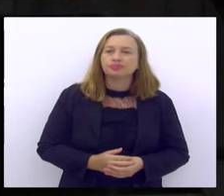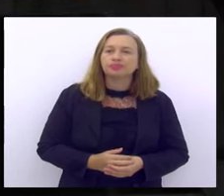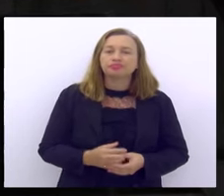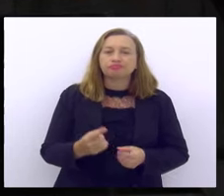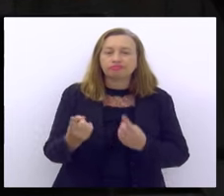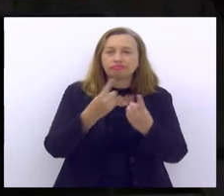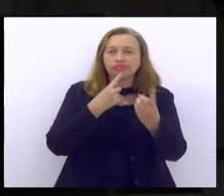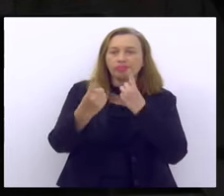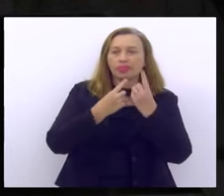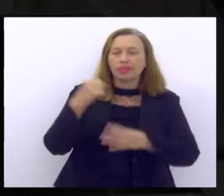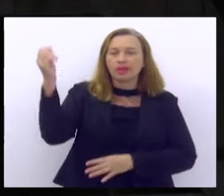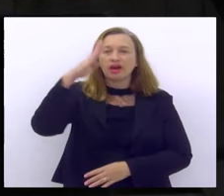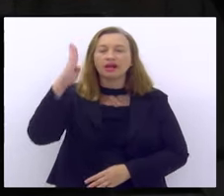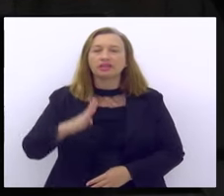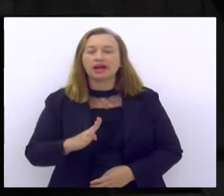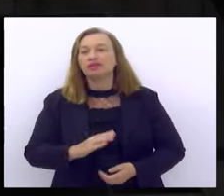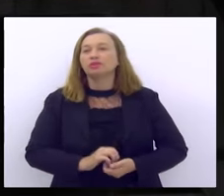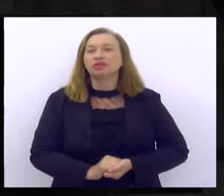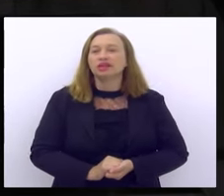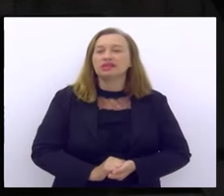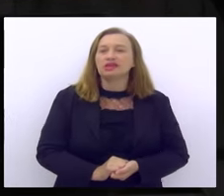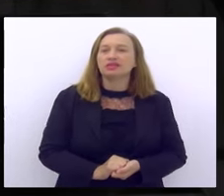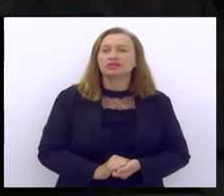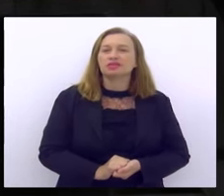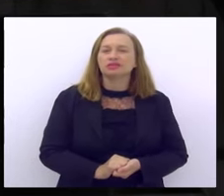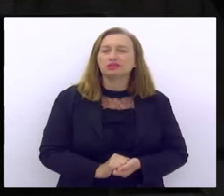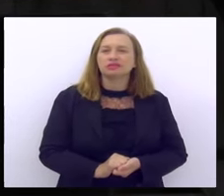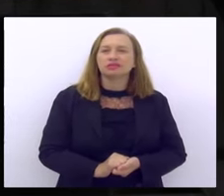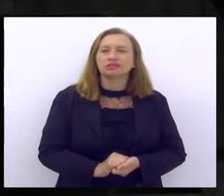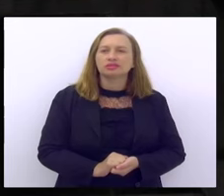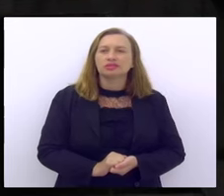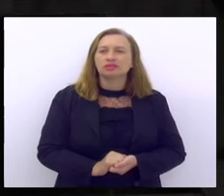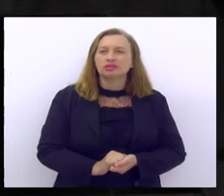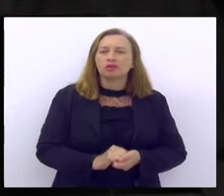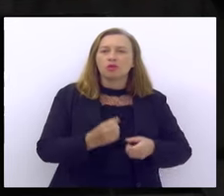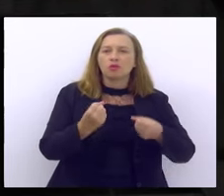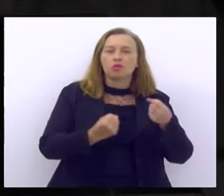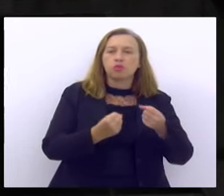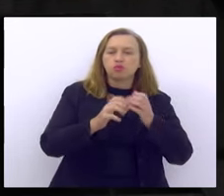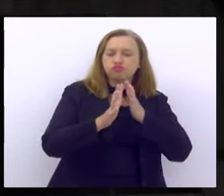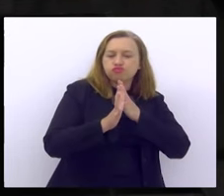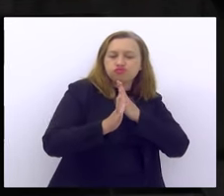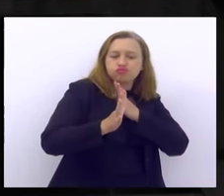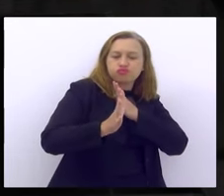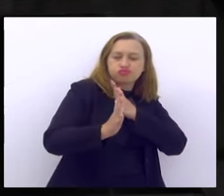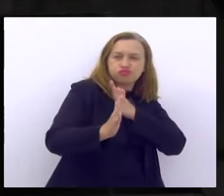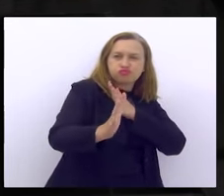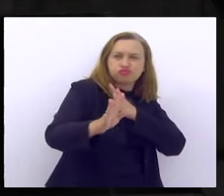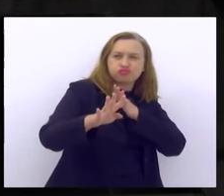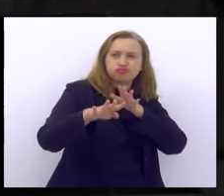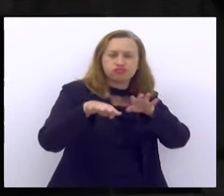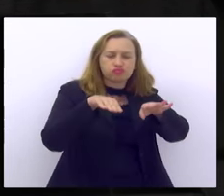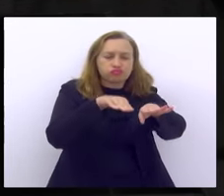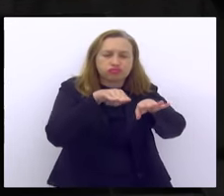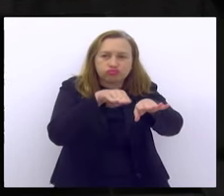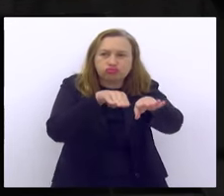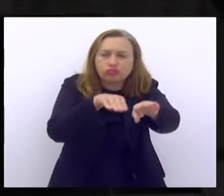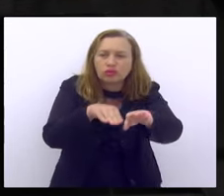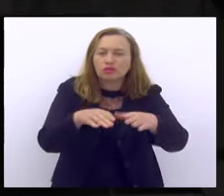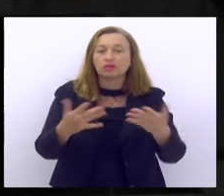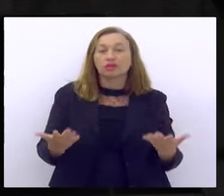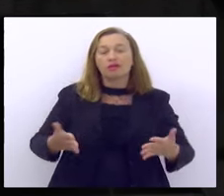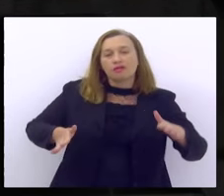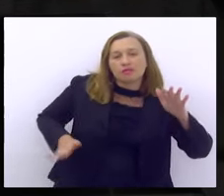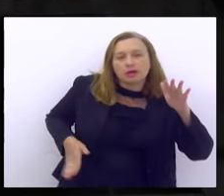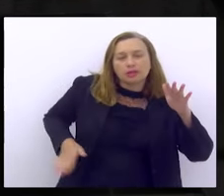conta dessa blitz ilegal que causou um engarrafamento quilométrico, o que foi um prato cheio para